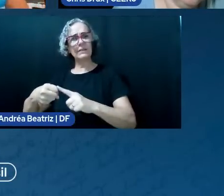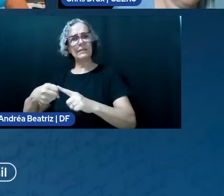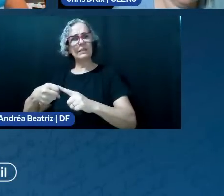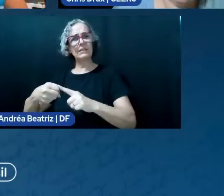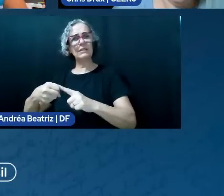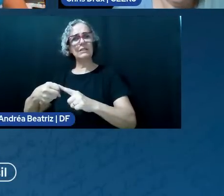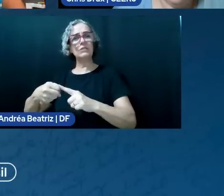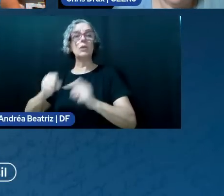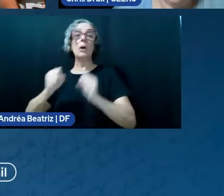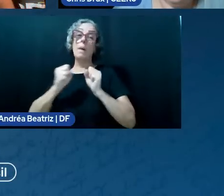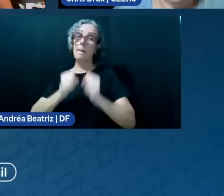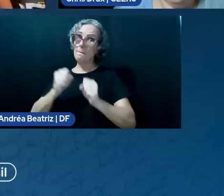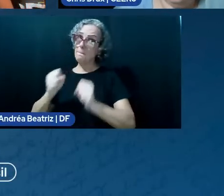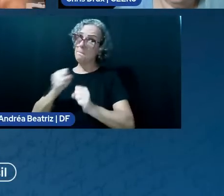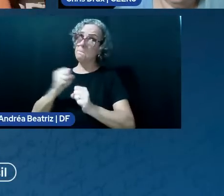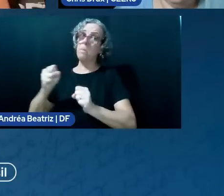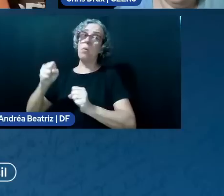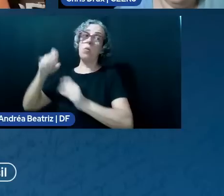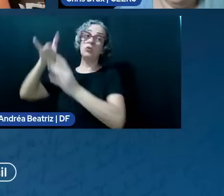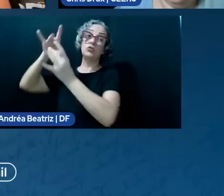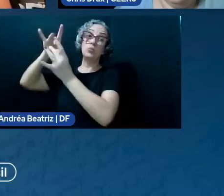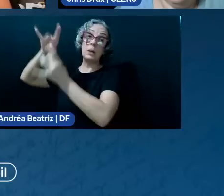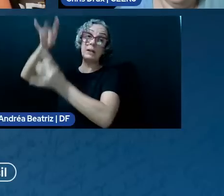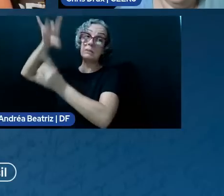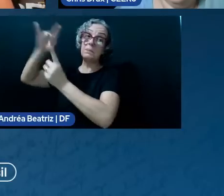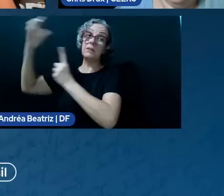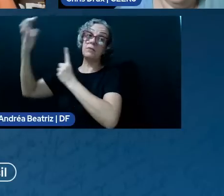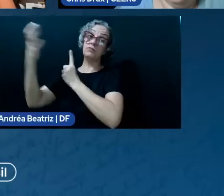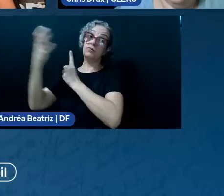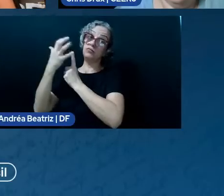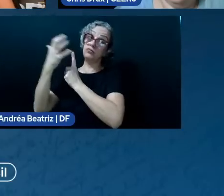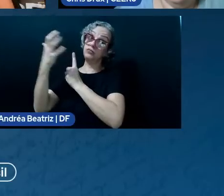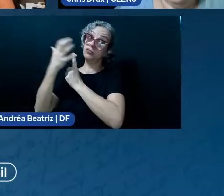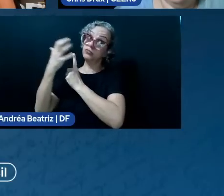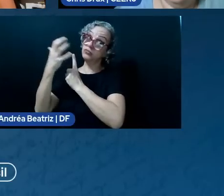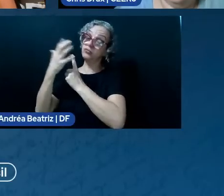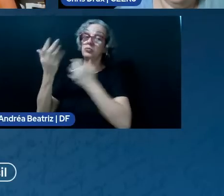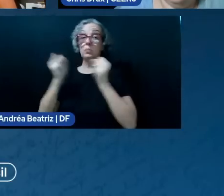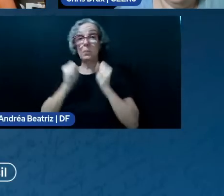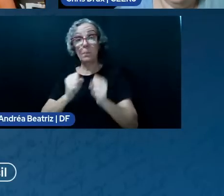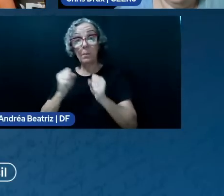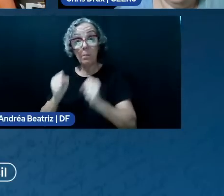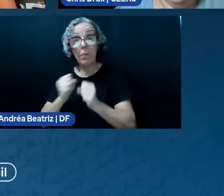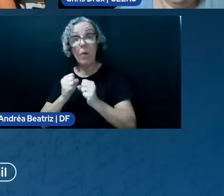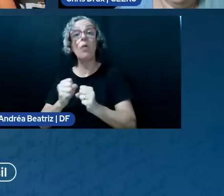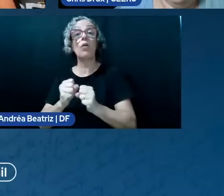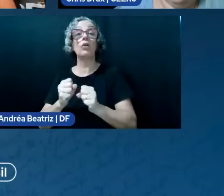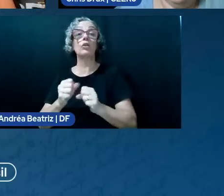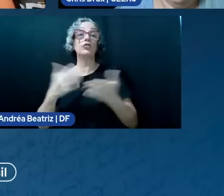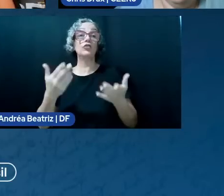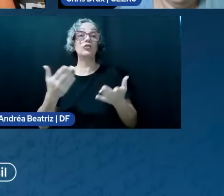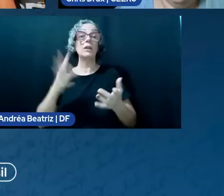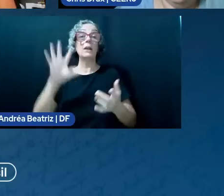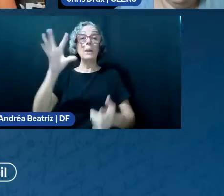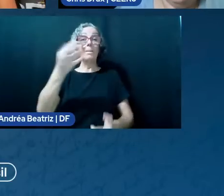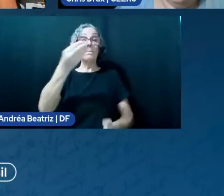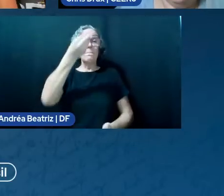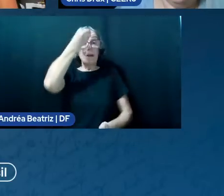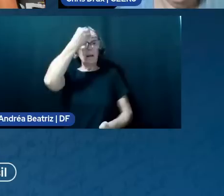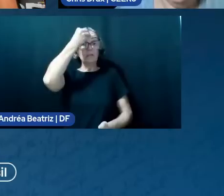de um espírito, não necessariamente uma convulsão, mas sim um estado mediúnico em que o